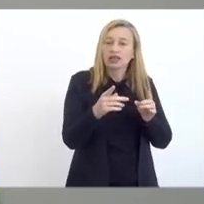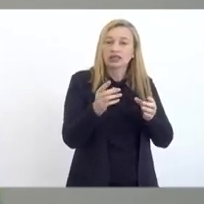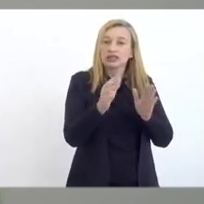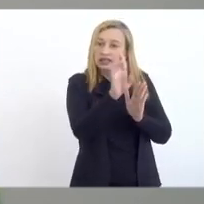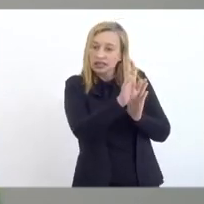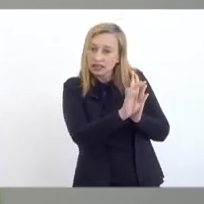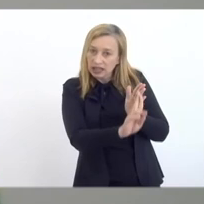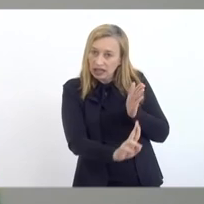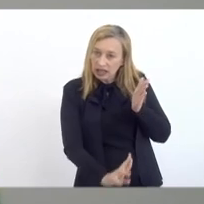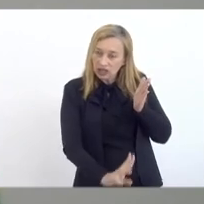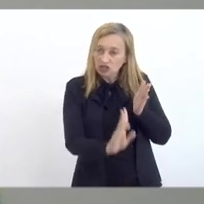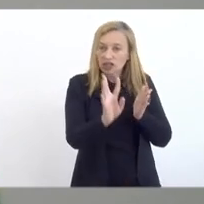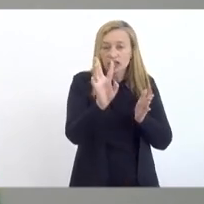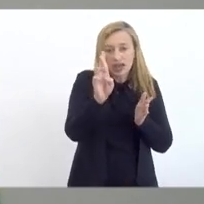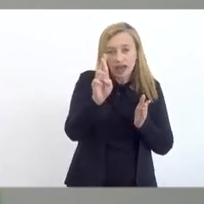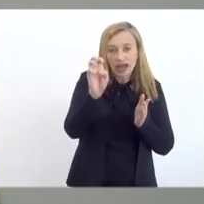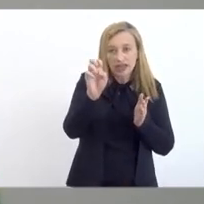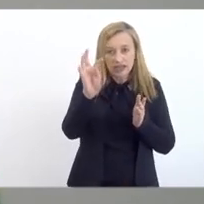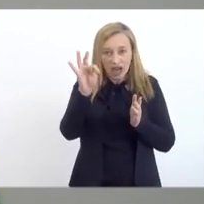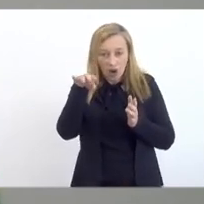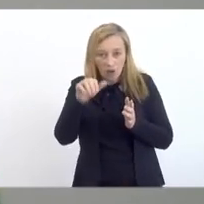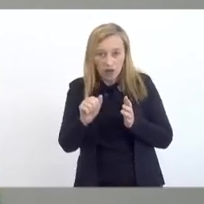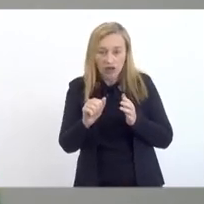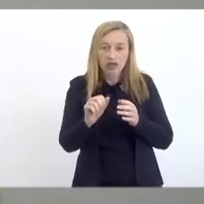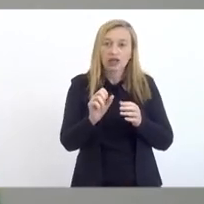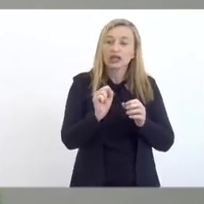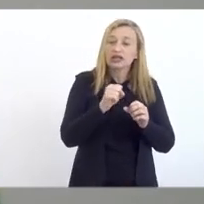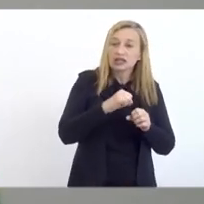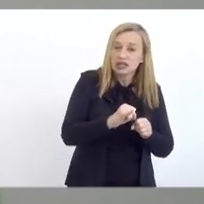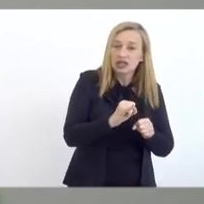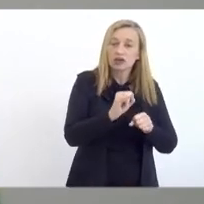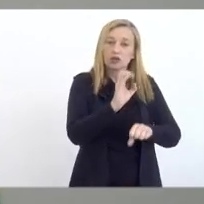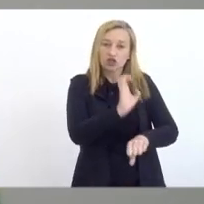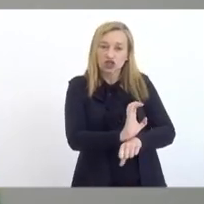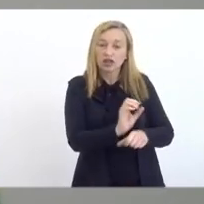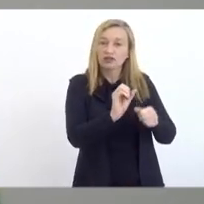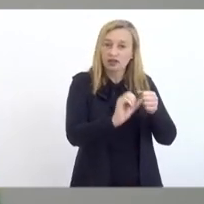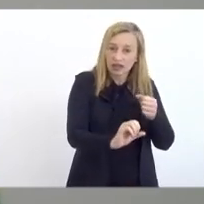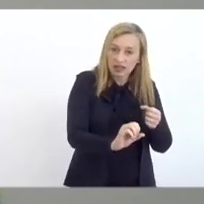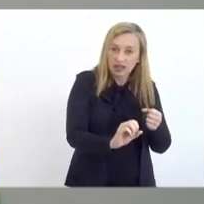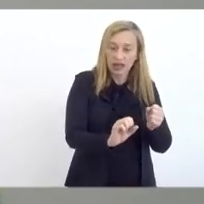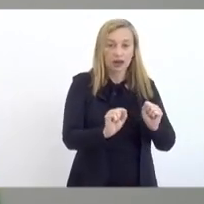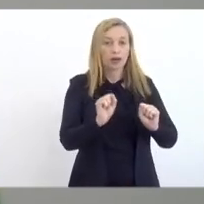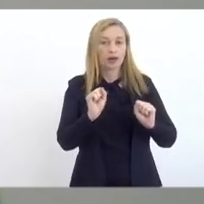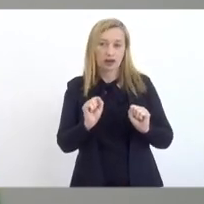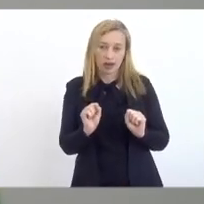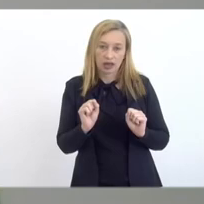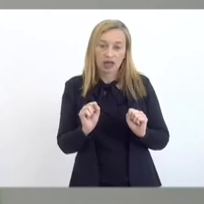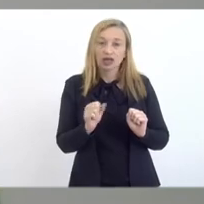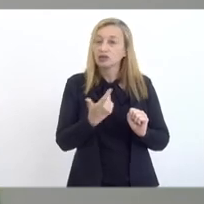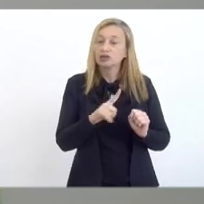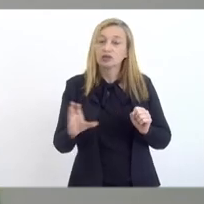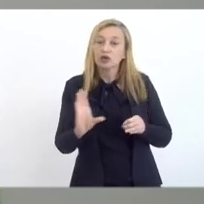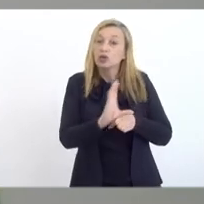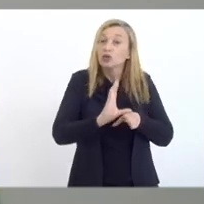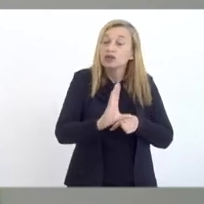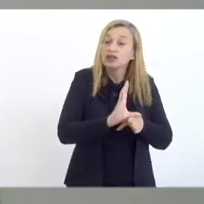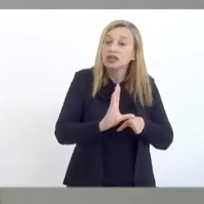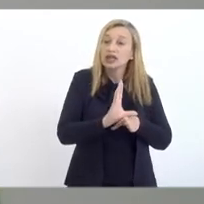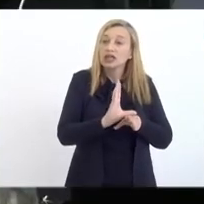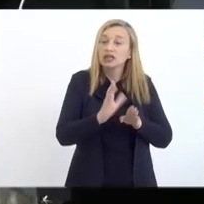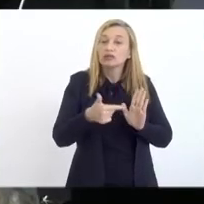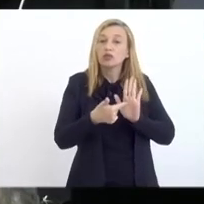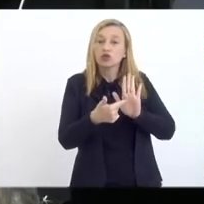lista de ressalvas, né, não há possibilidade de o Conselho de Supervisão apontar